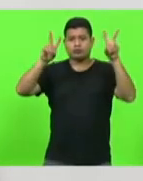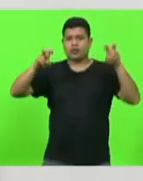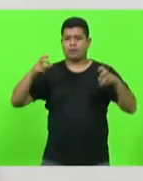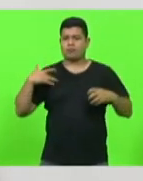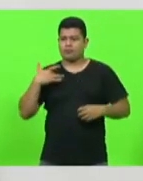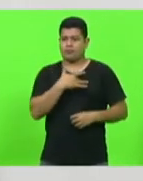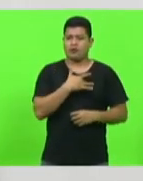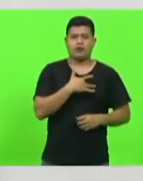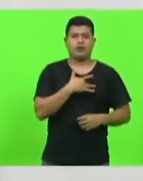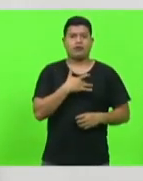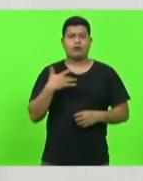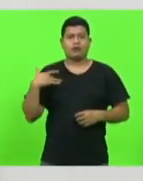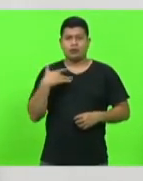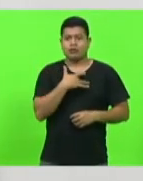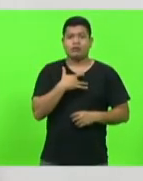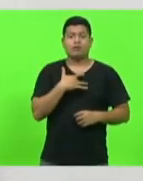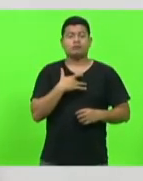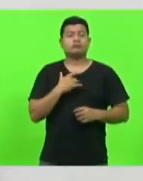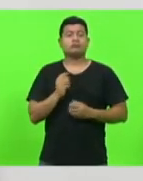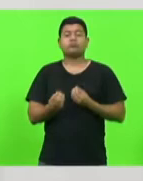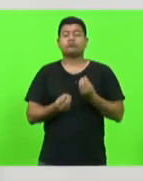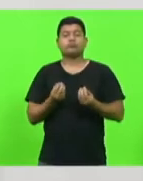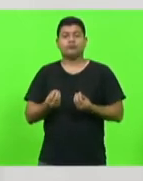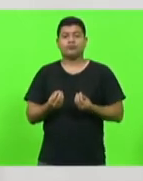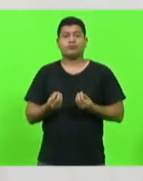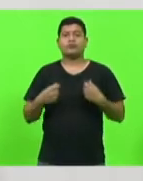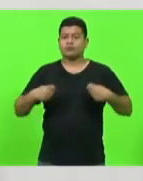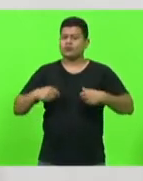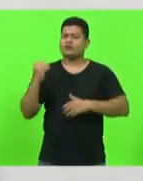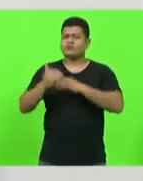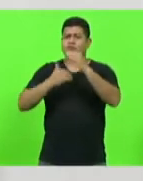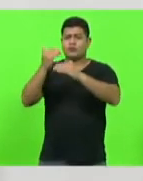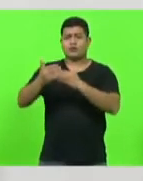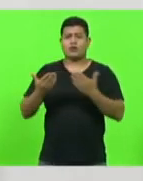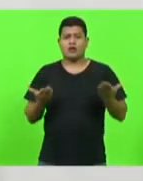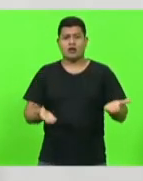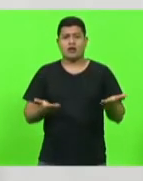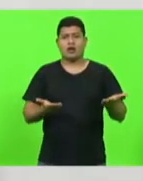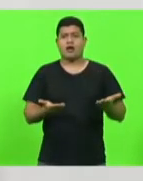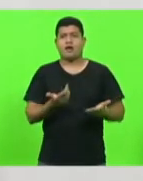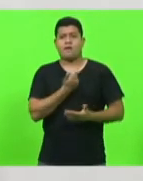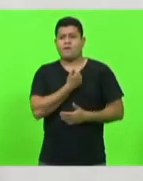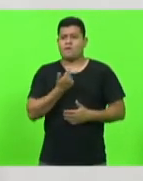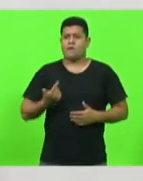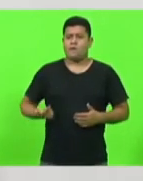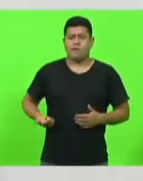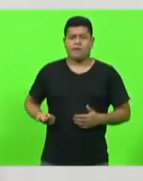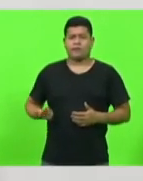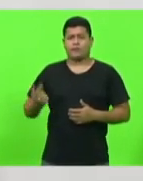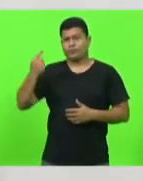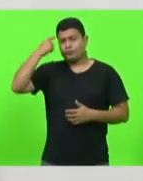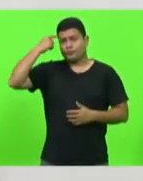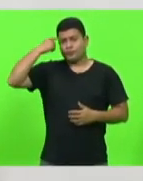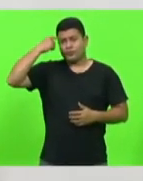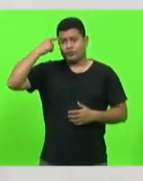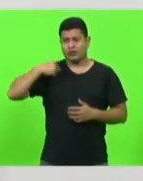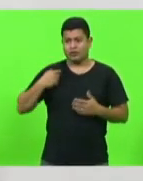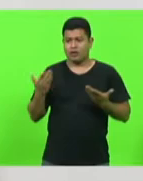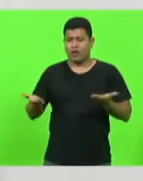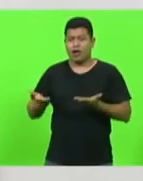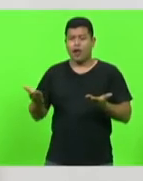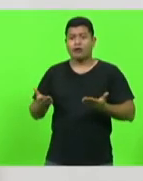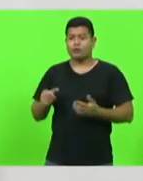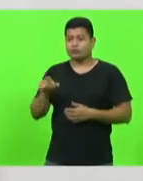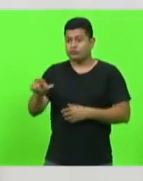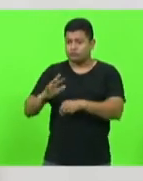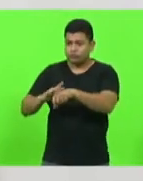que avançar. O poder público não pode chegar depois que as pessoas ficam doentes. Não que